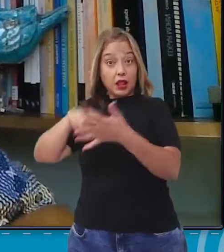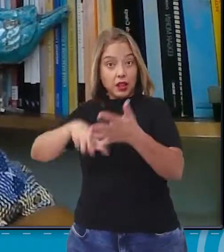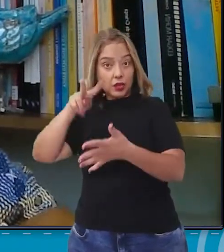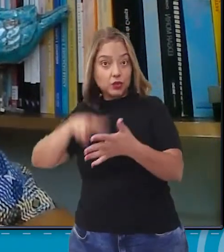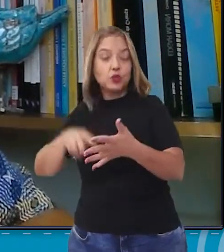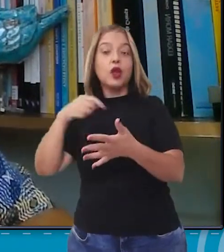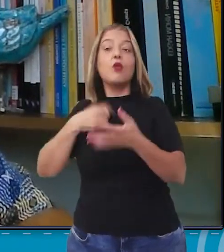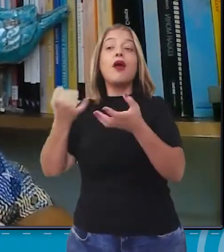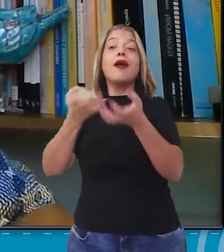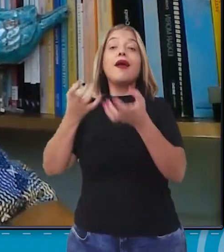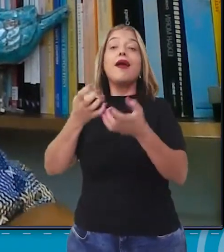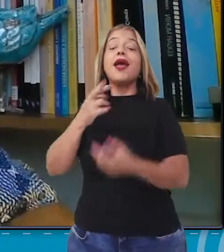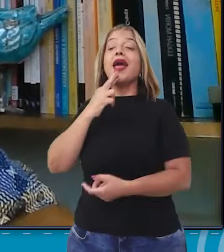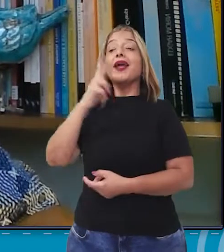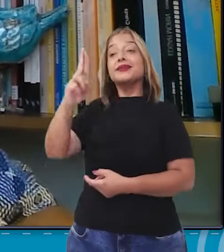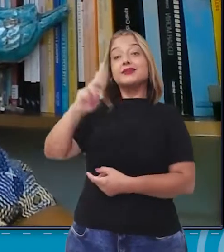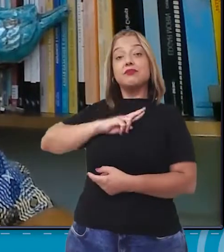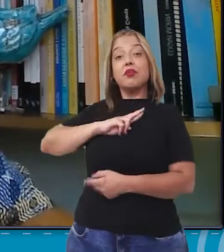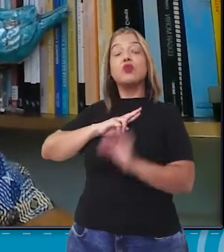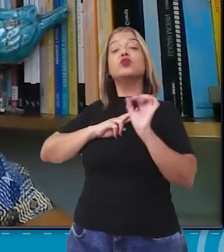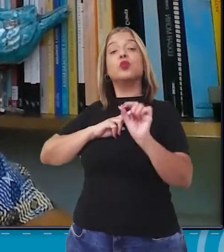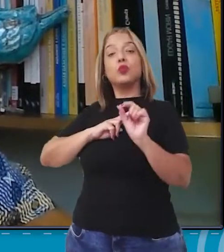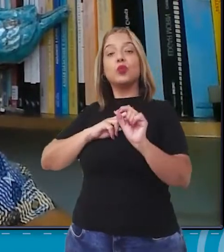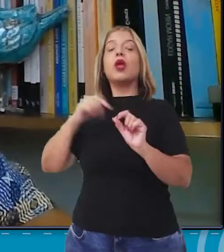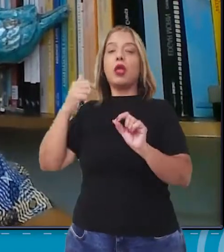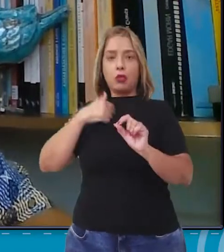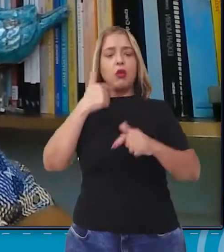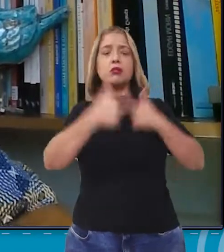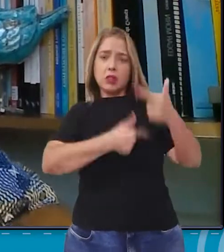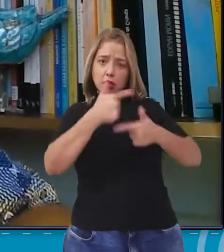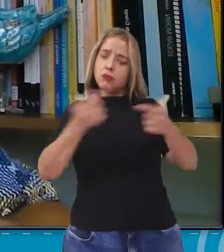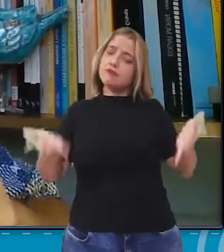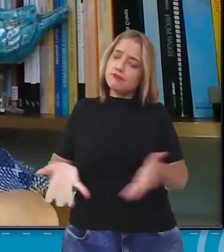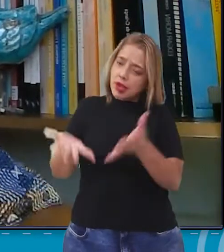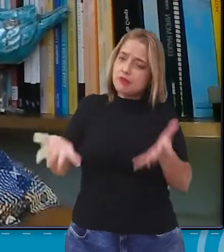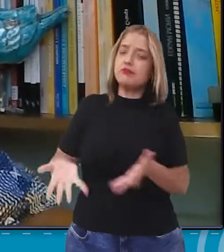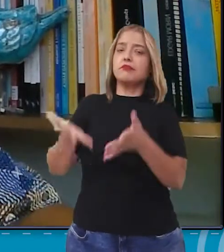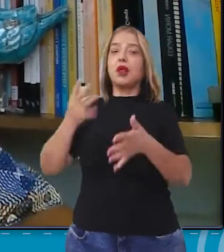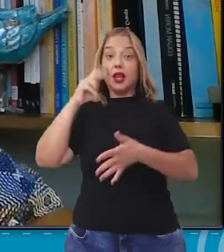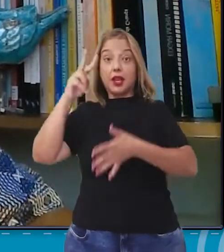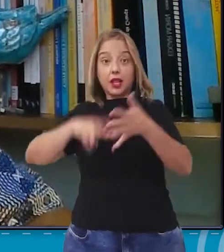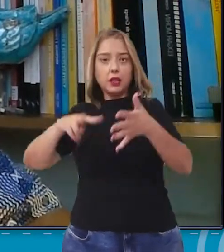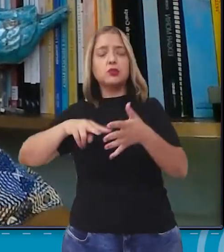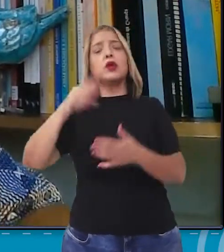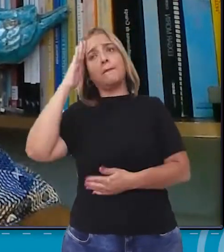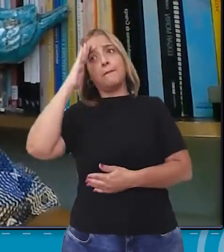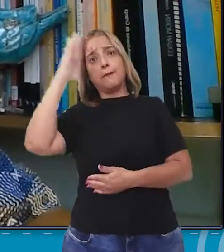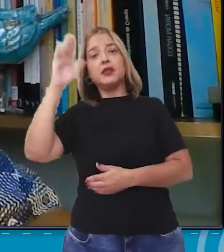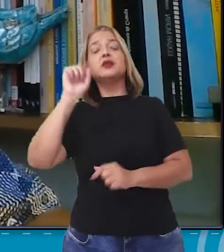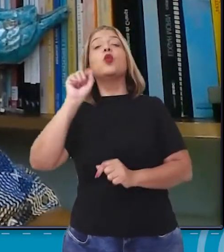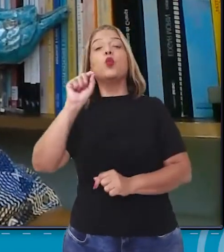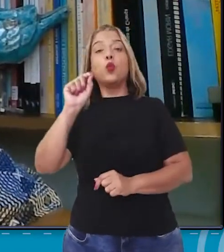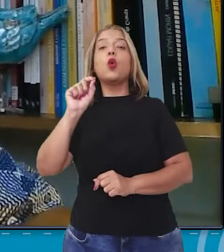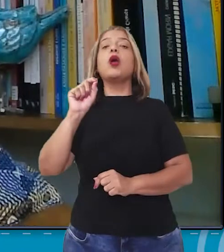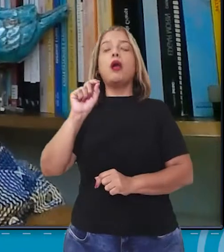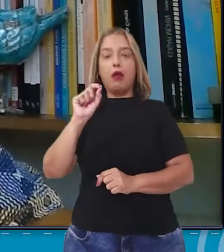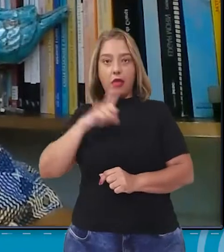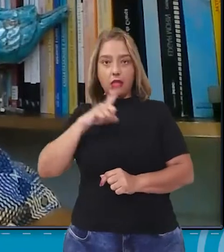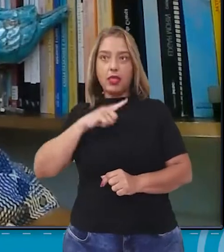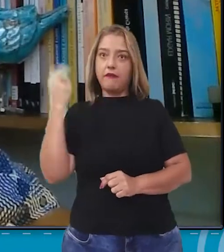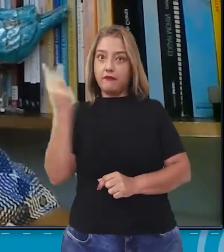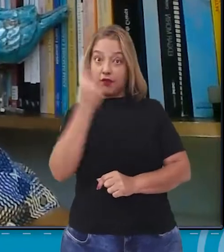que eu penso alcançar? Eu trabalho com mediação de leitura, que privilegia e valoriza o livro,